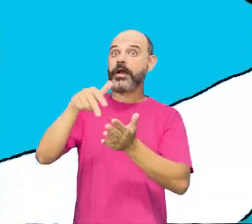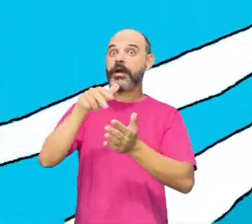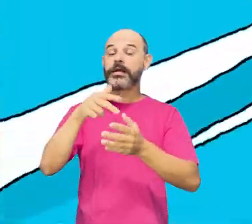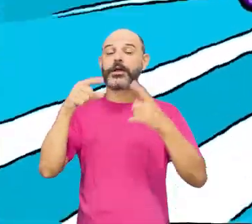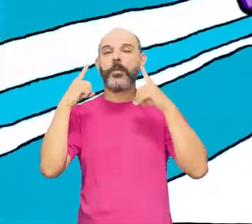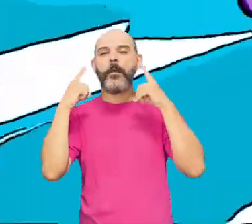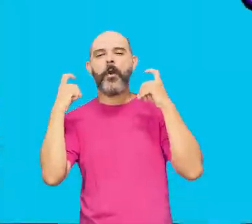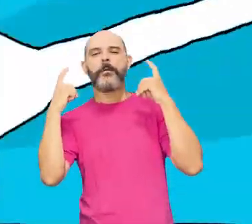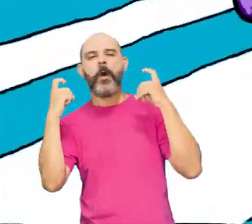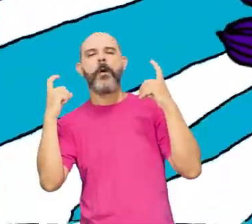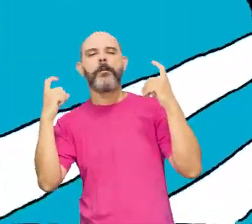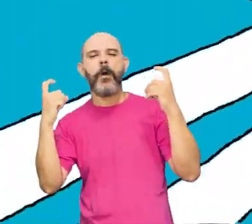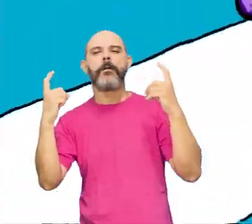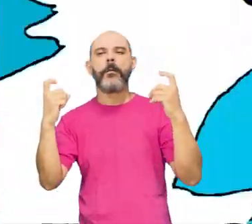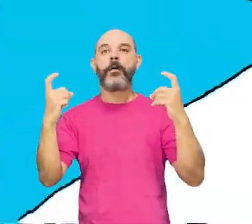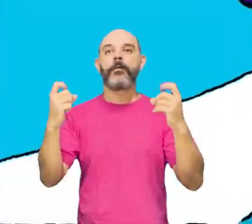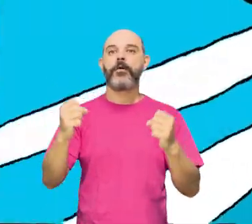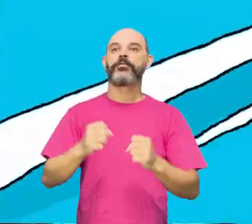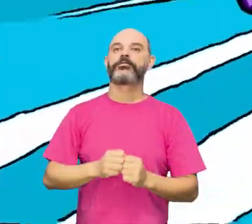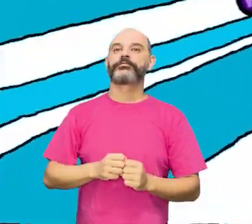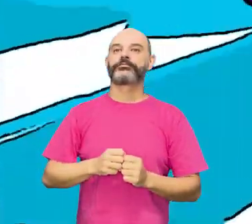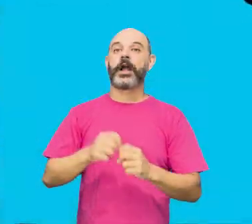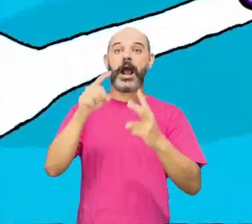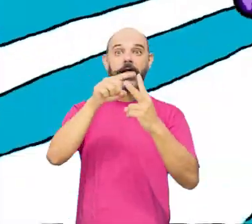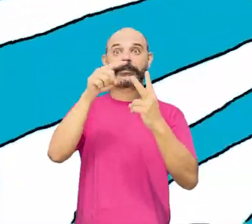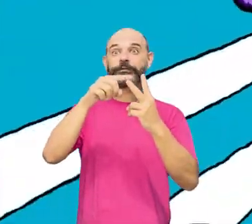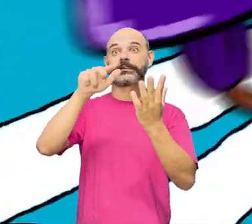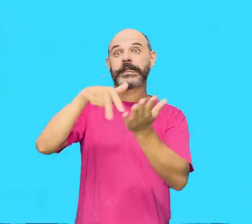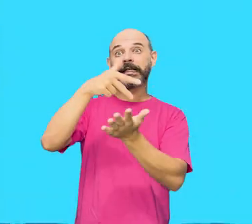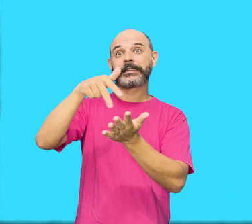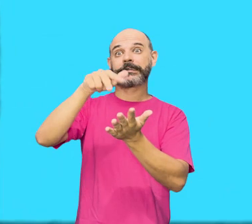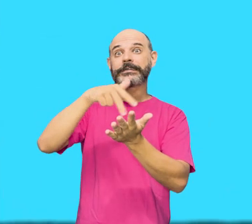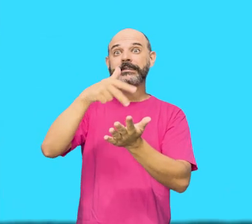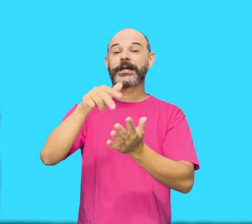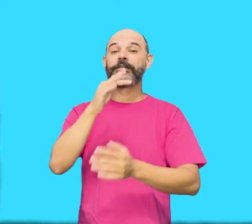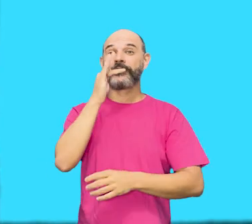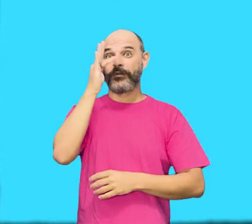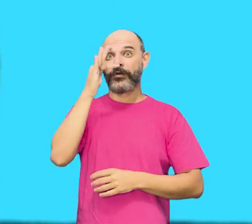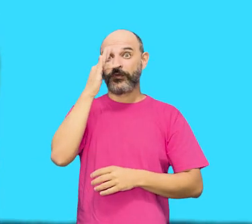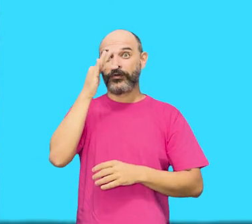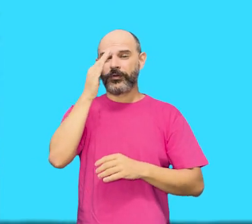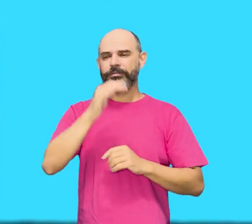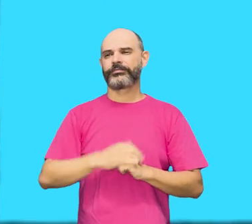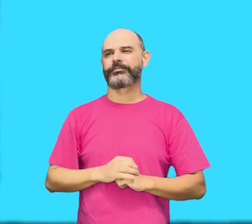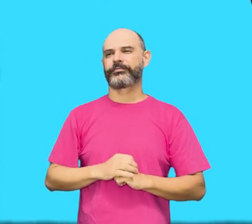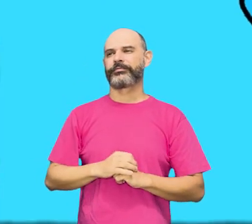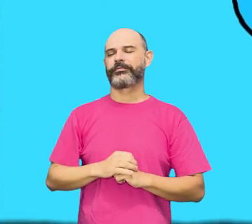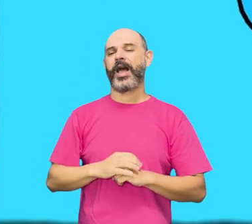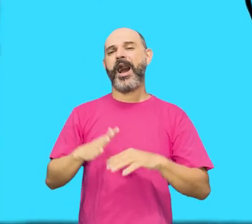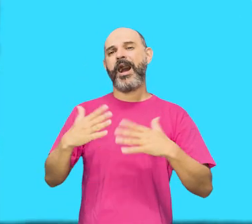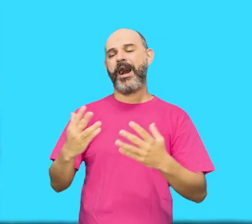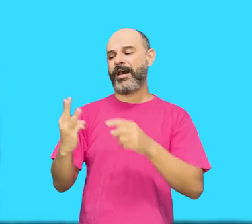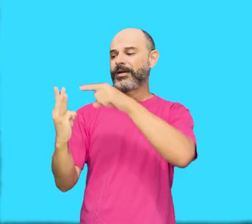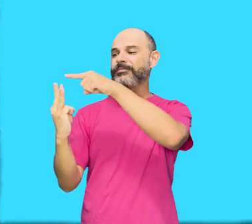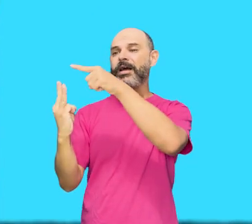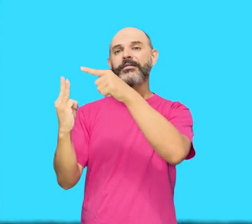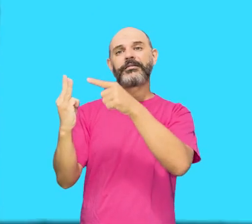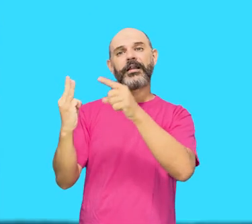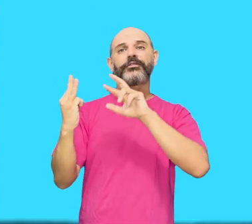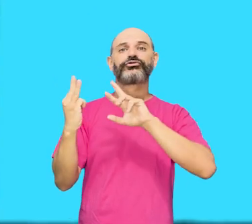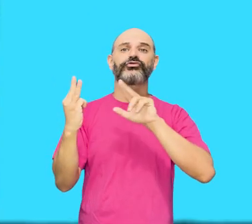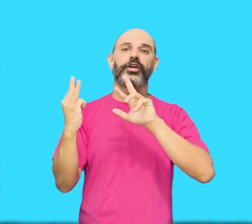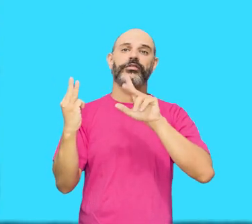o som. Elas fazem a dança das flores. Ah, mas nós somos florzinhas de outro